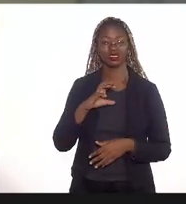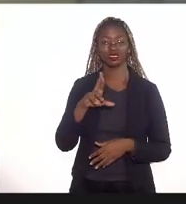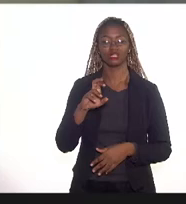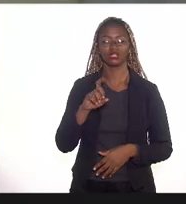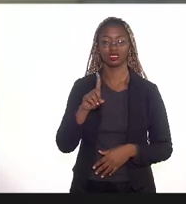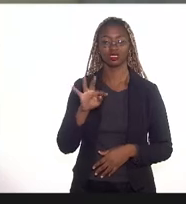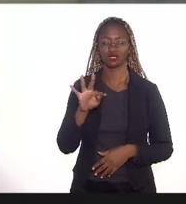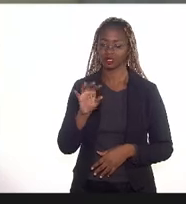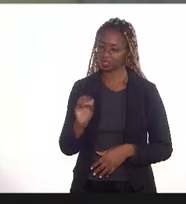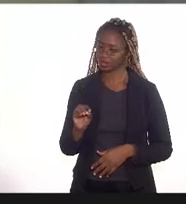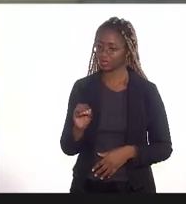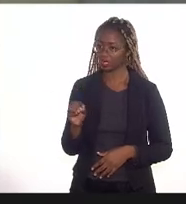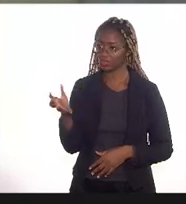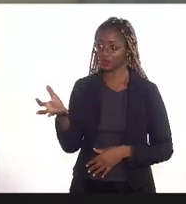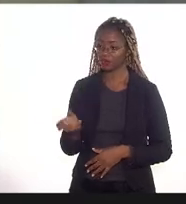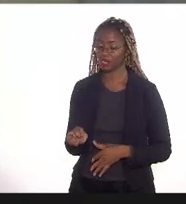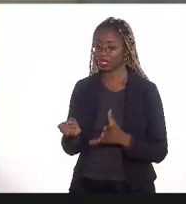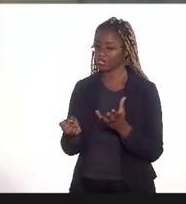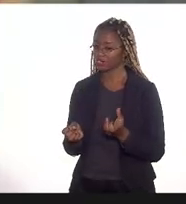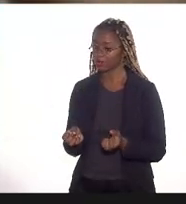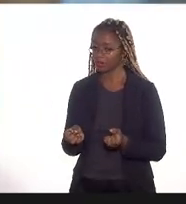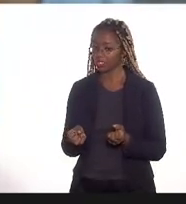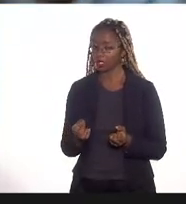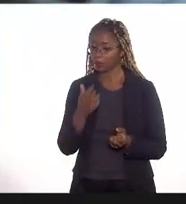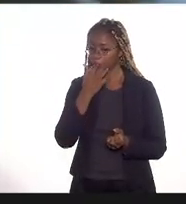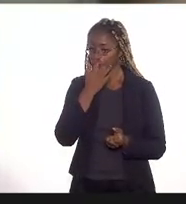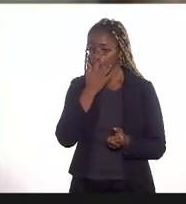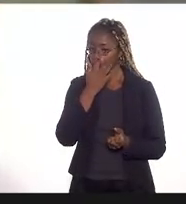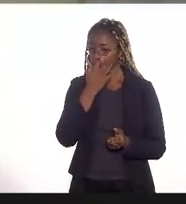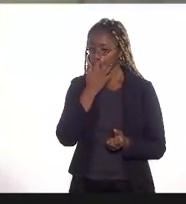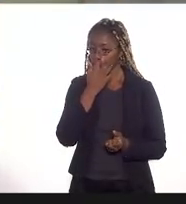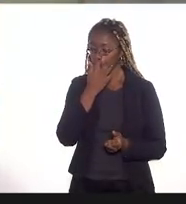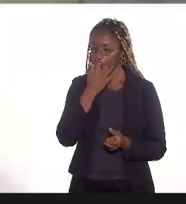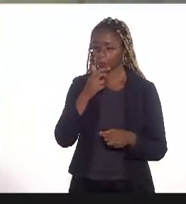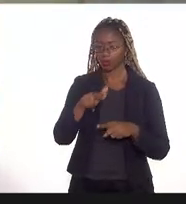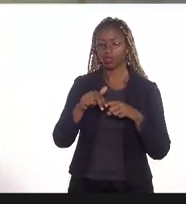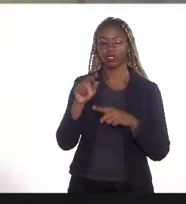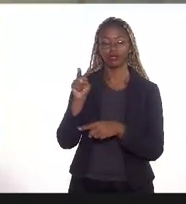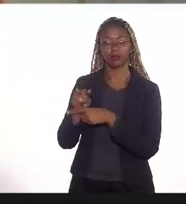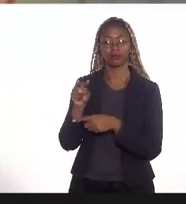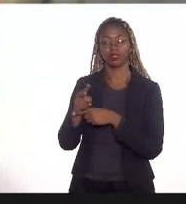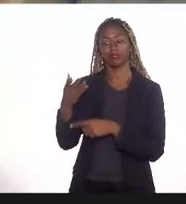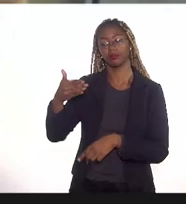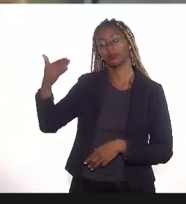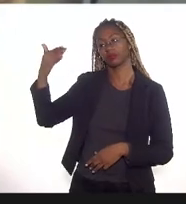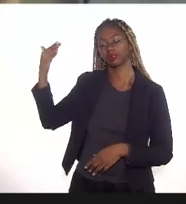créditos a receber, função de financiamentos pretéritos,